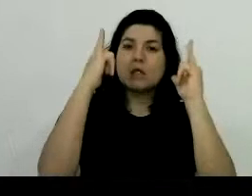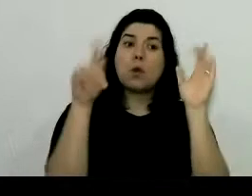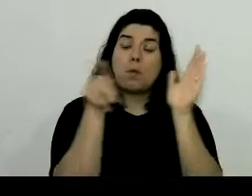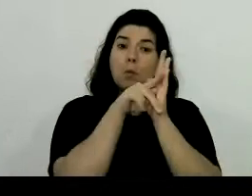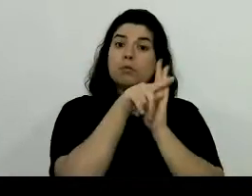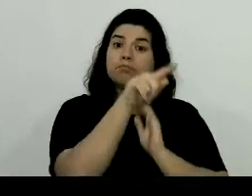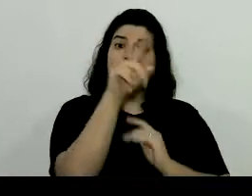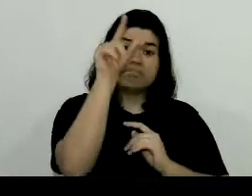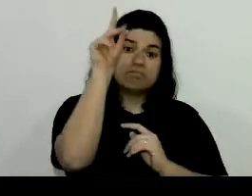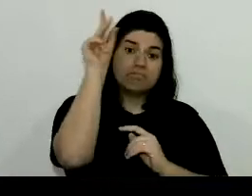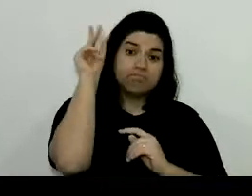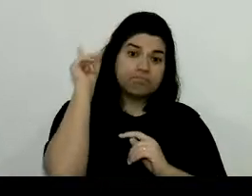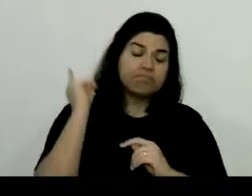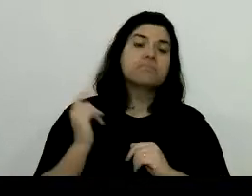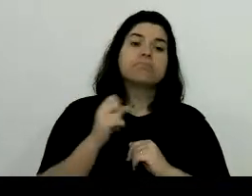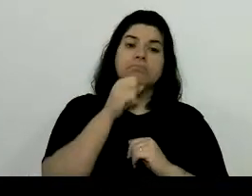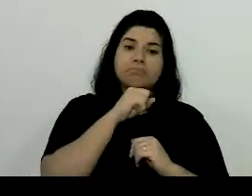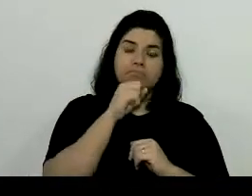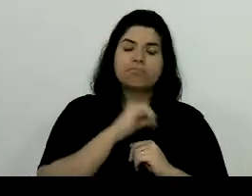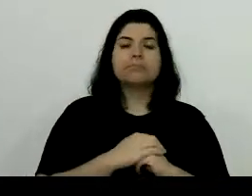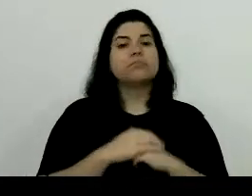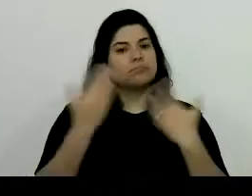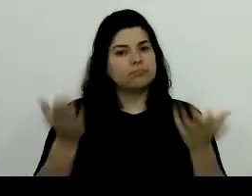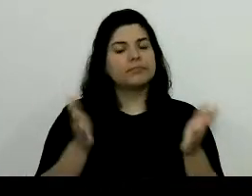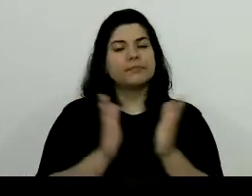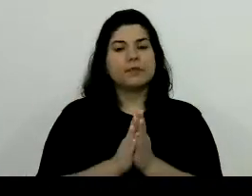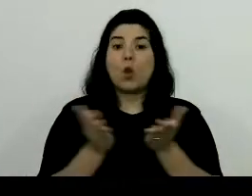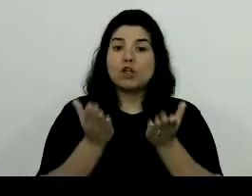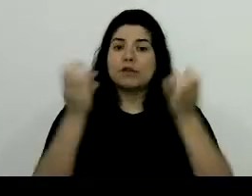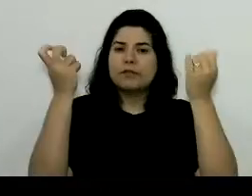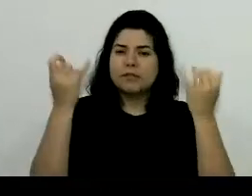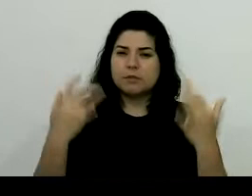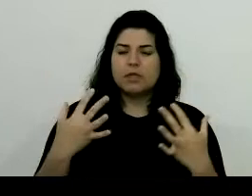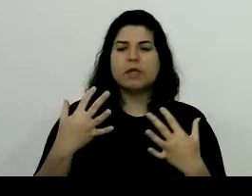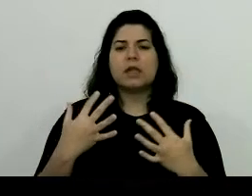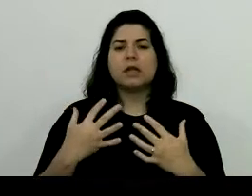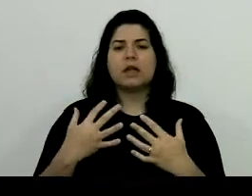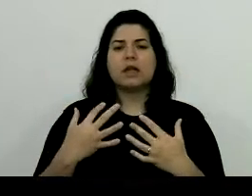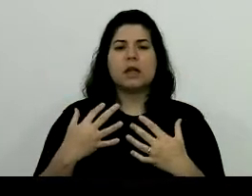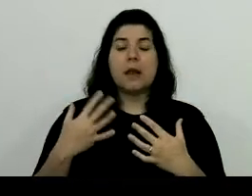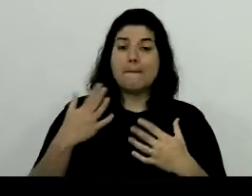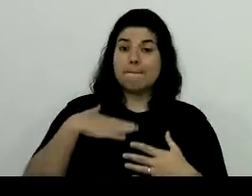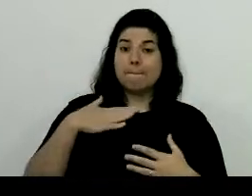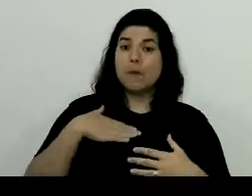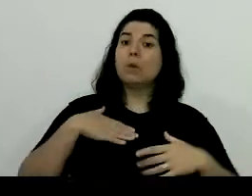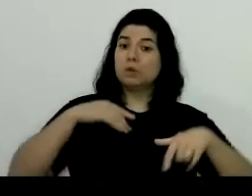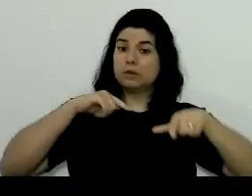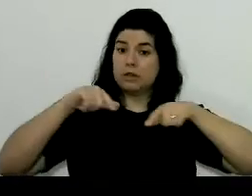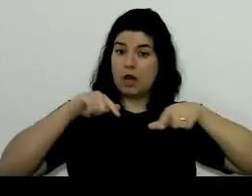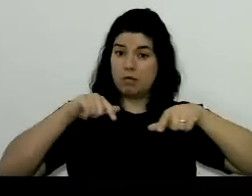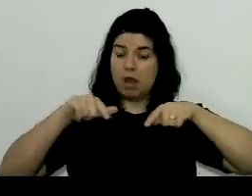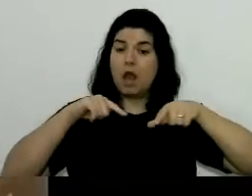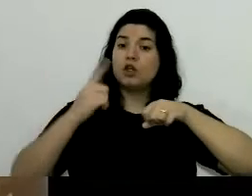né? Então, é esse panorama aí. Então, eu vou falar um pouco desse meu lugar de gestora